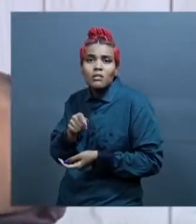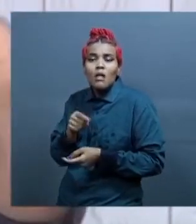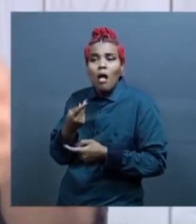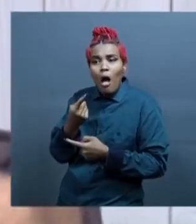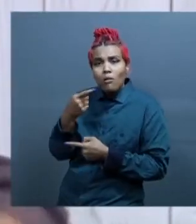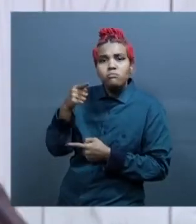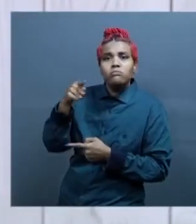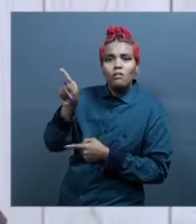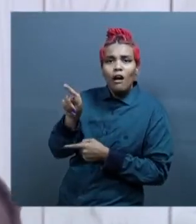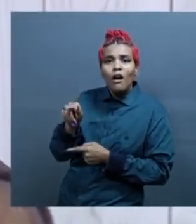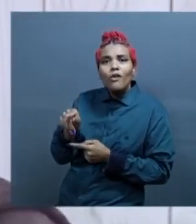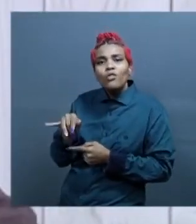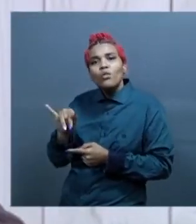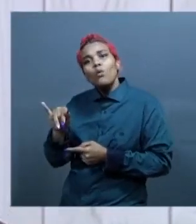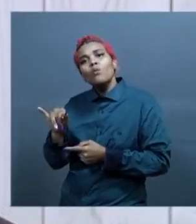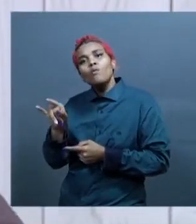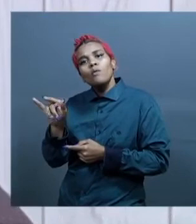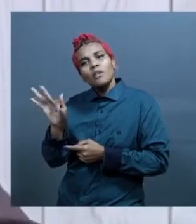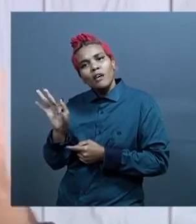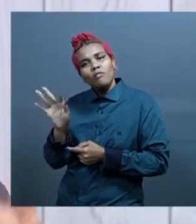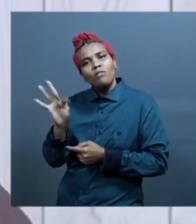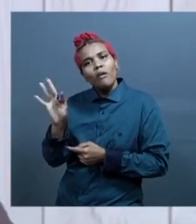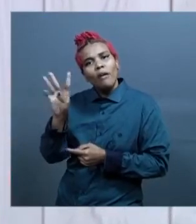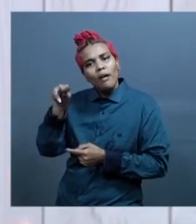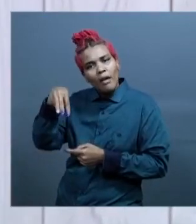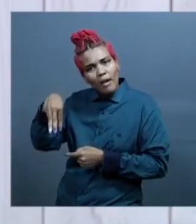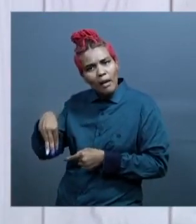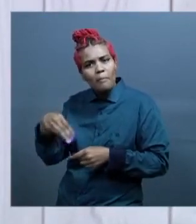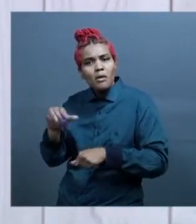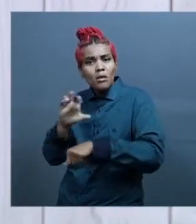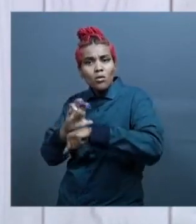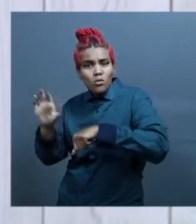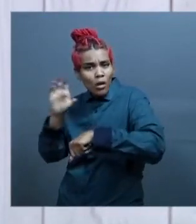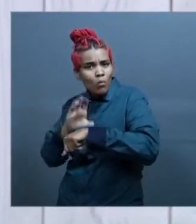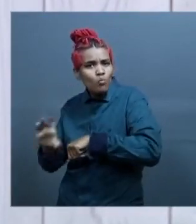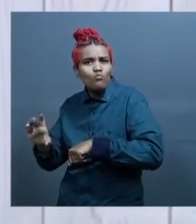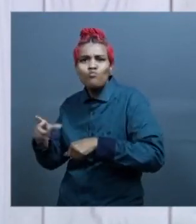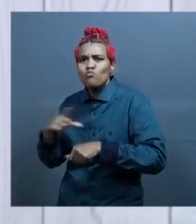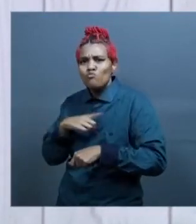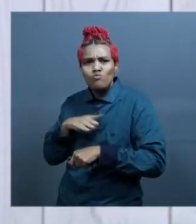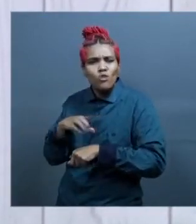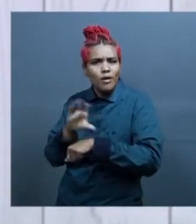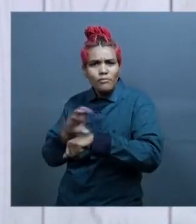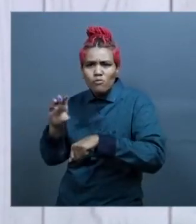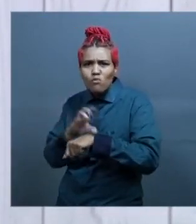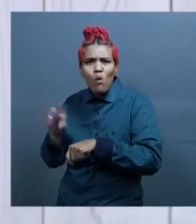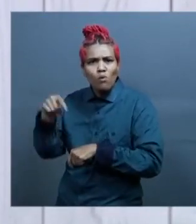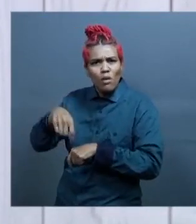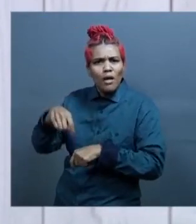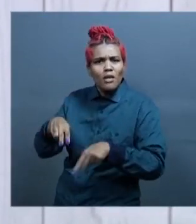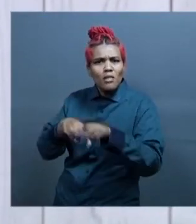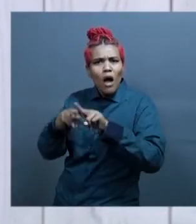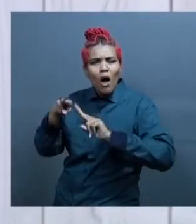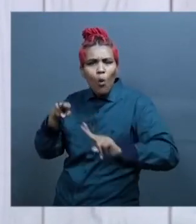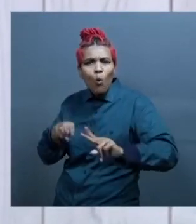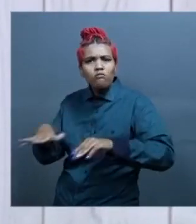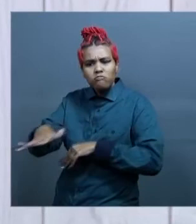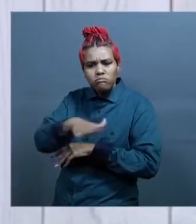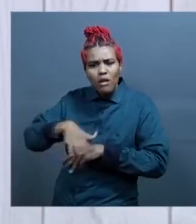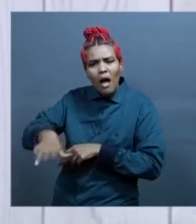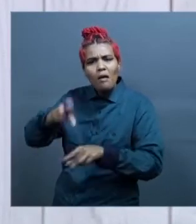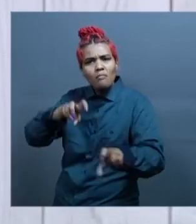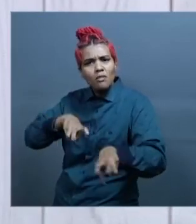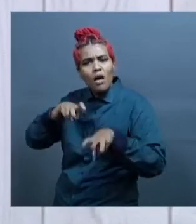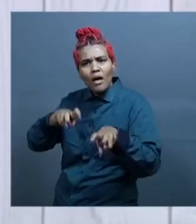vários vários projetos vários cursos com potencialidade de ajudar vocês clique na uff também nos 100 200 a greve tem vários projectos que